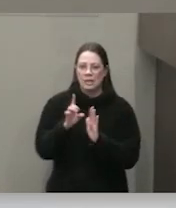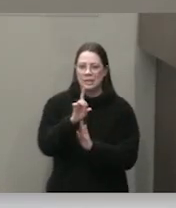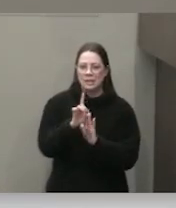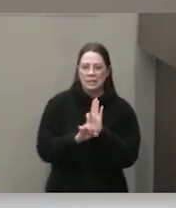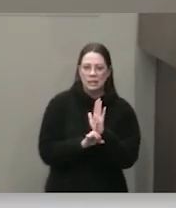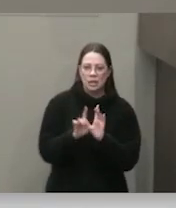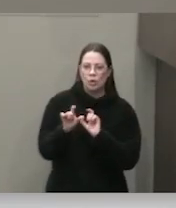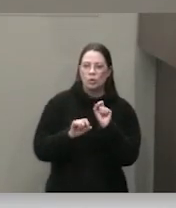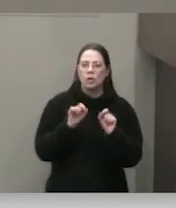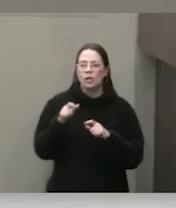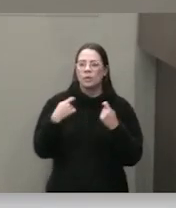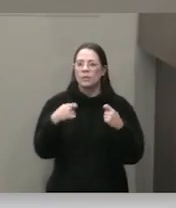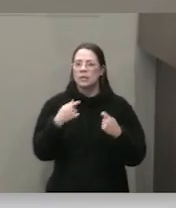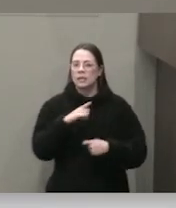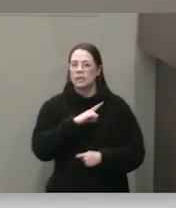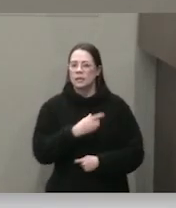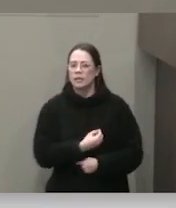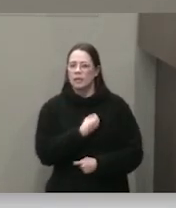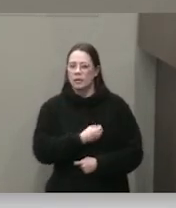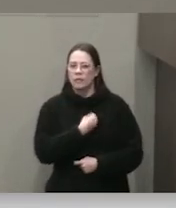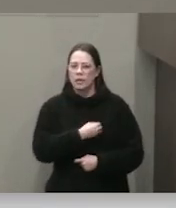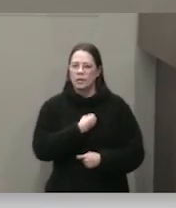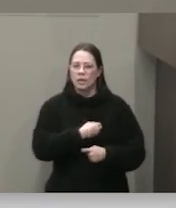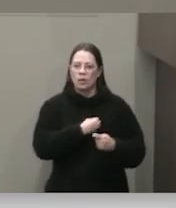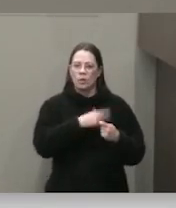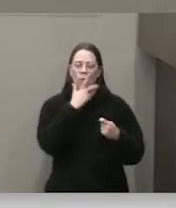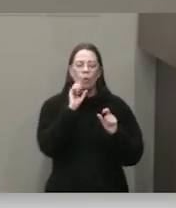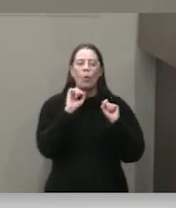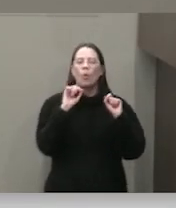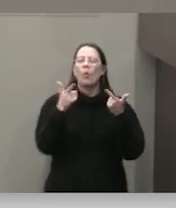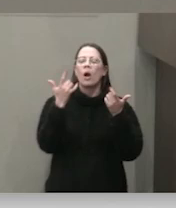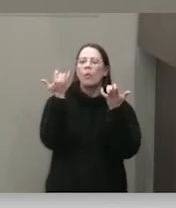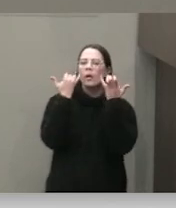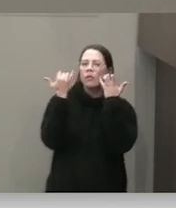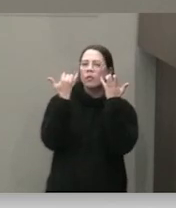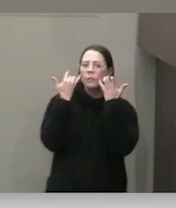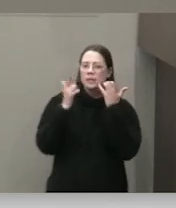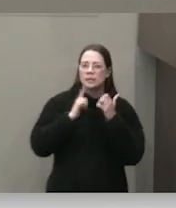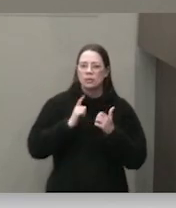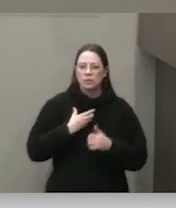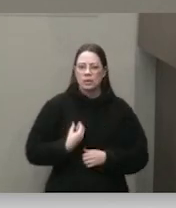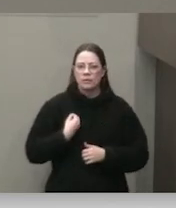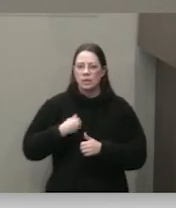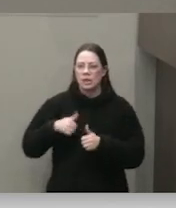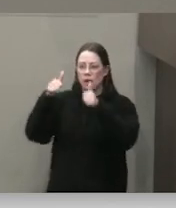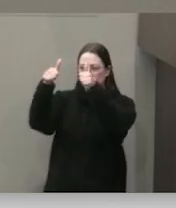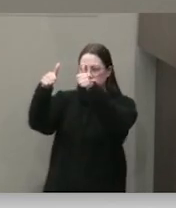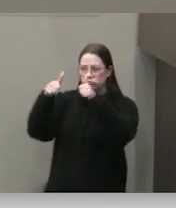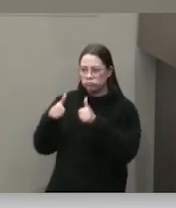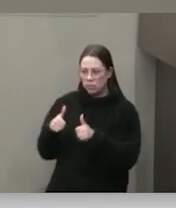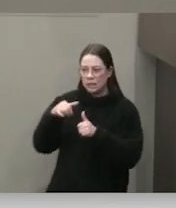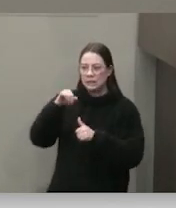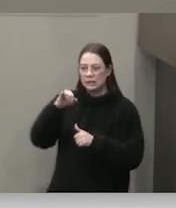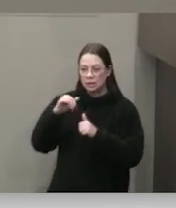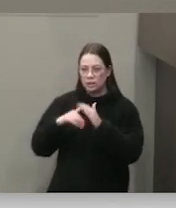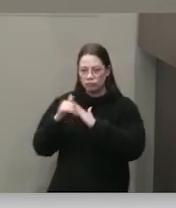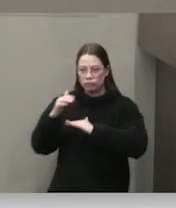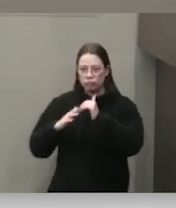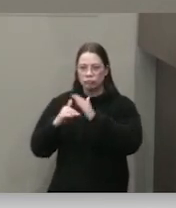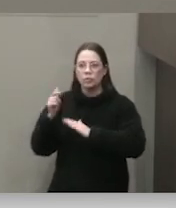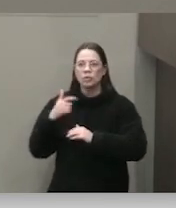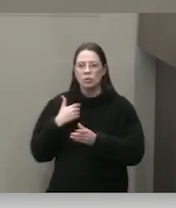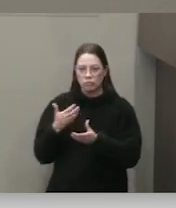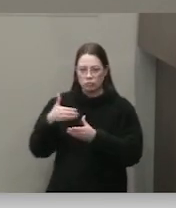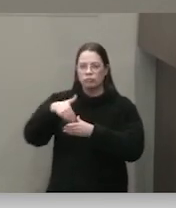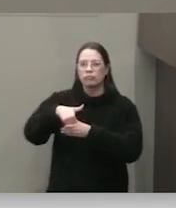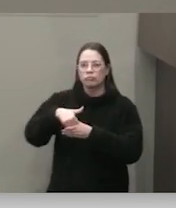decreto o que deve ser constar, né, nesses murais. Se for esta construção, eu até